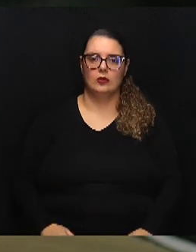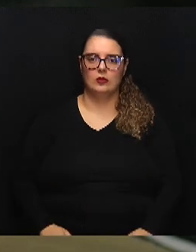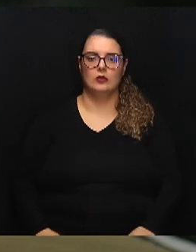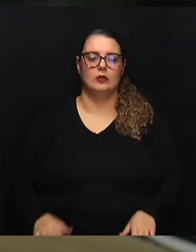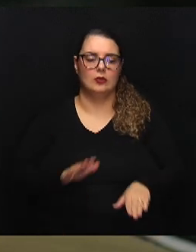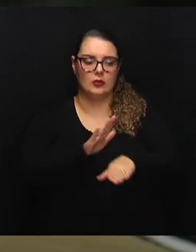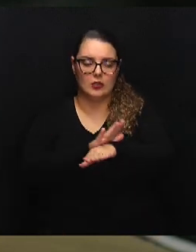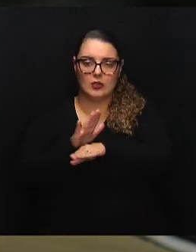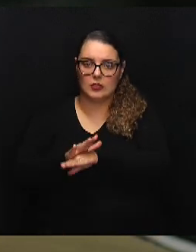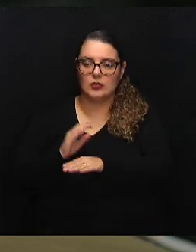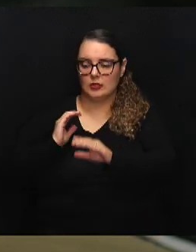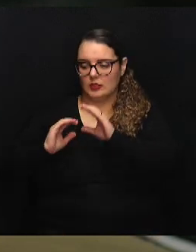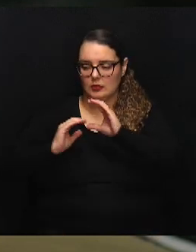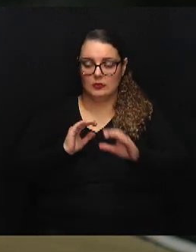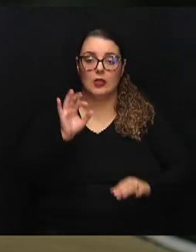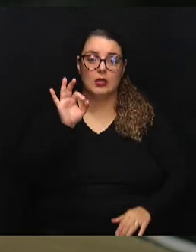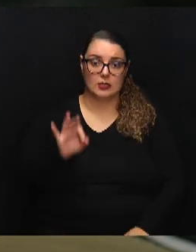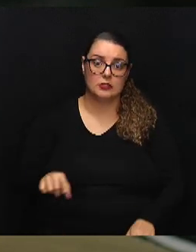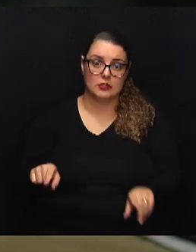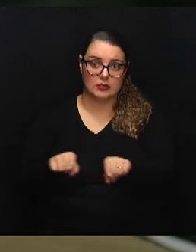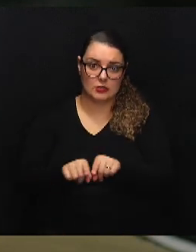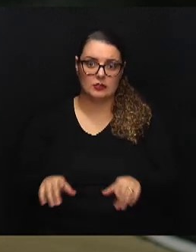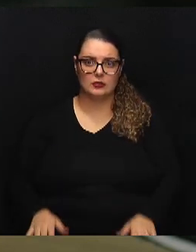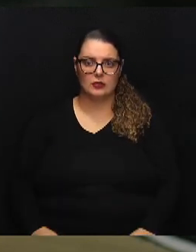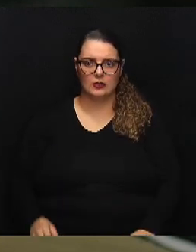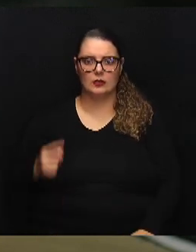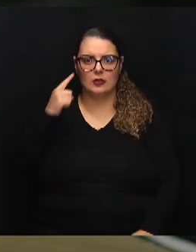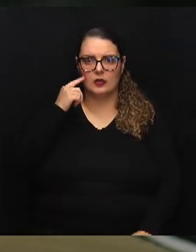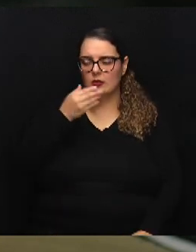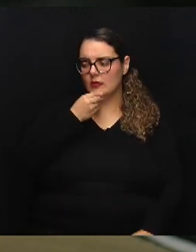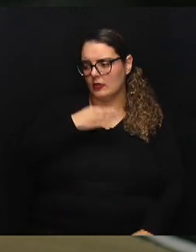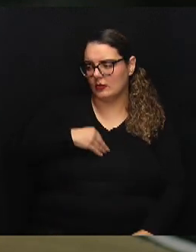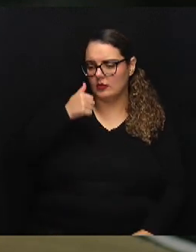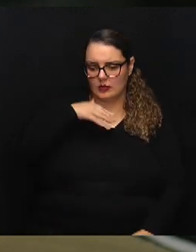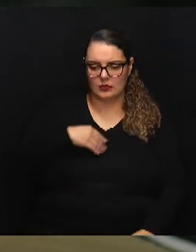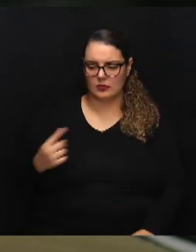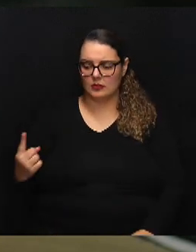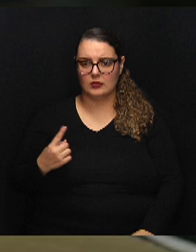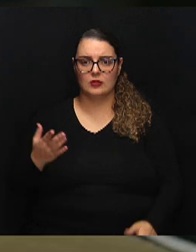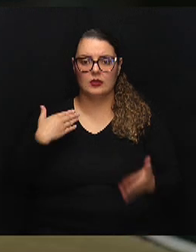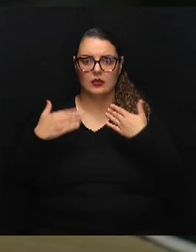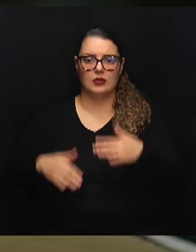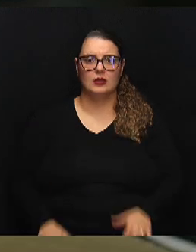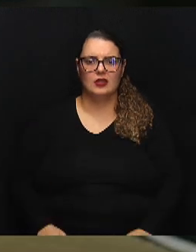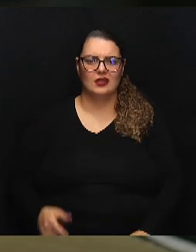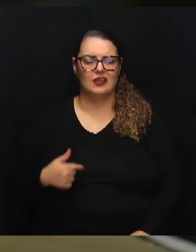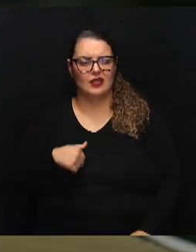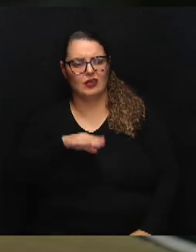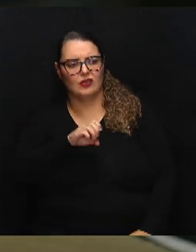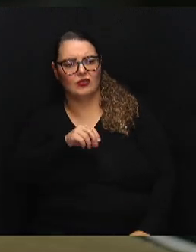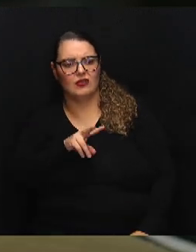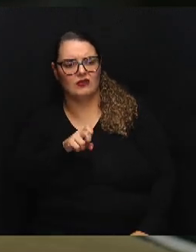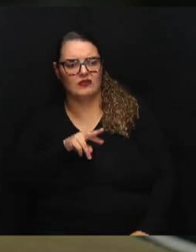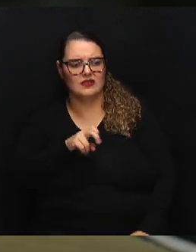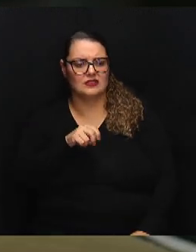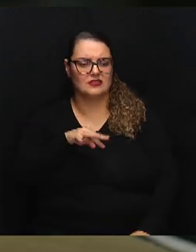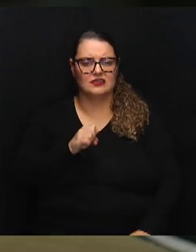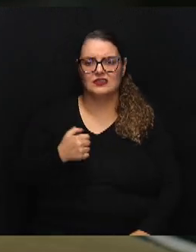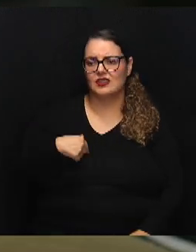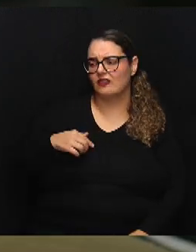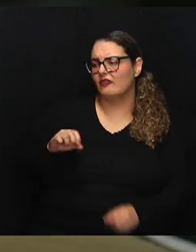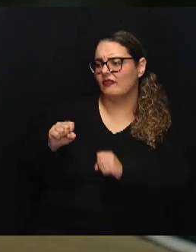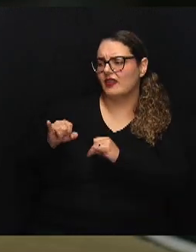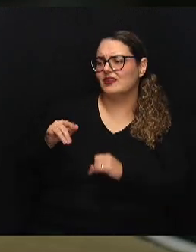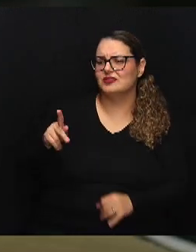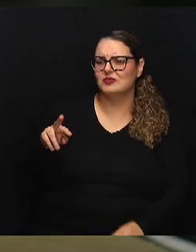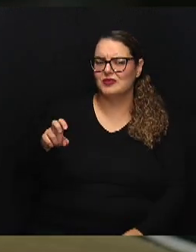E ter uma comunicação assertiva também. Já pensou se o filho e a filha chega para conversar, vai falar, eu sou conversante, ou então eu sou ficante premium. Você fala,